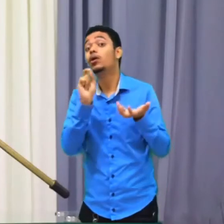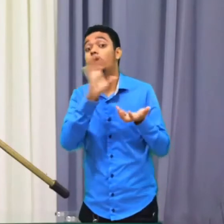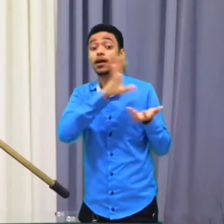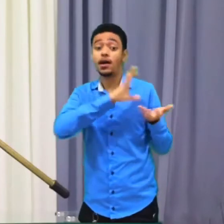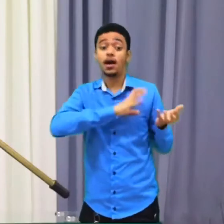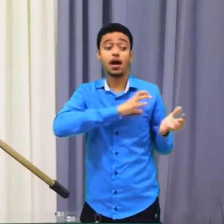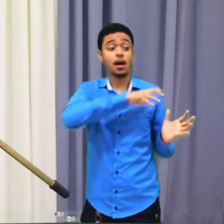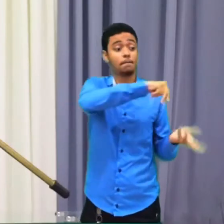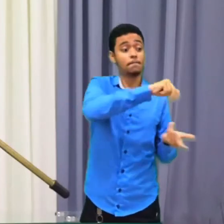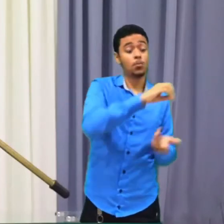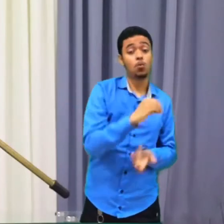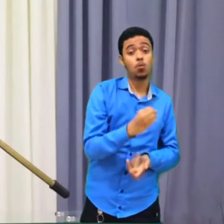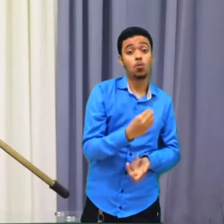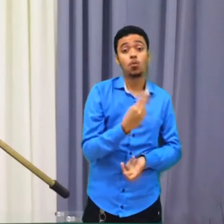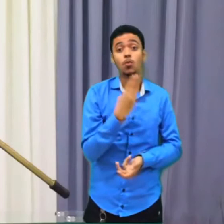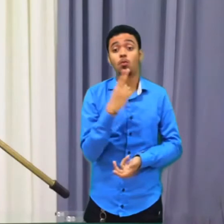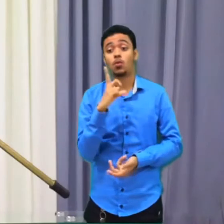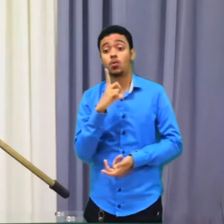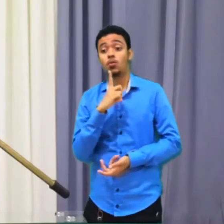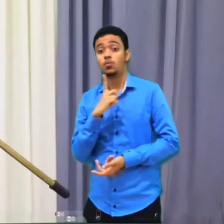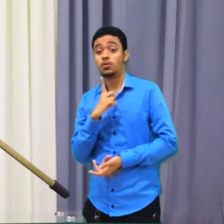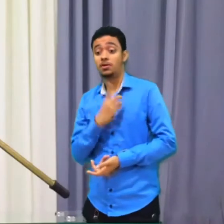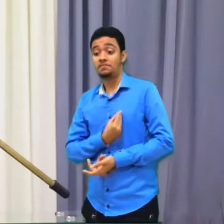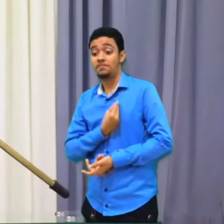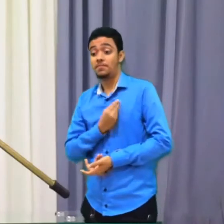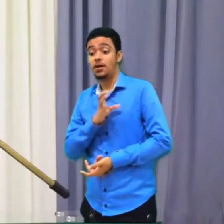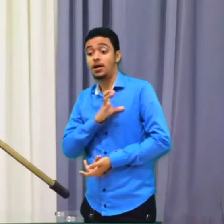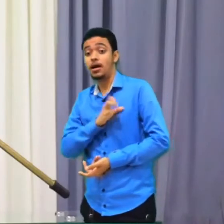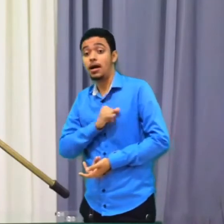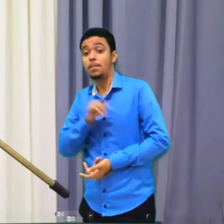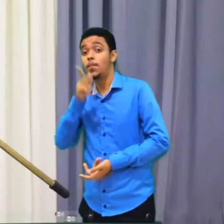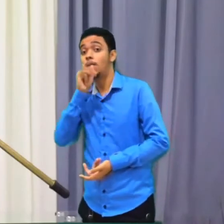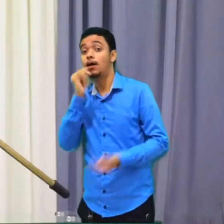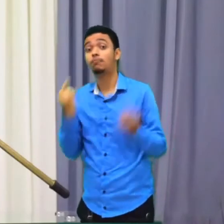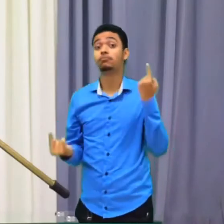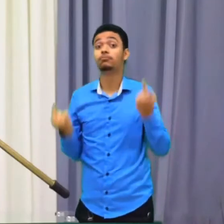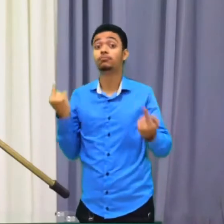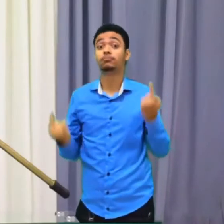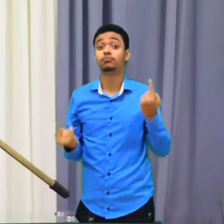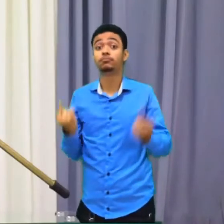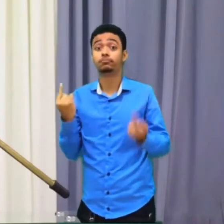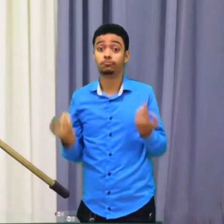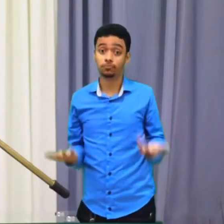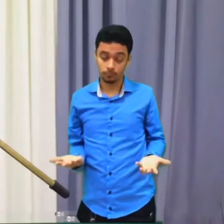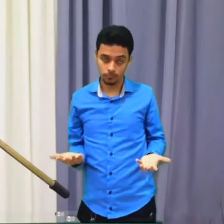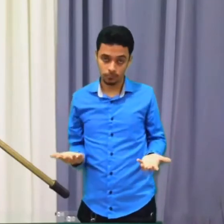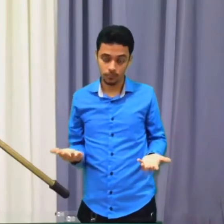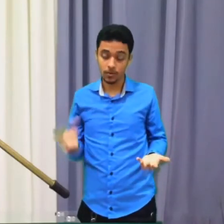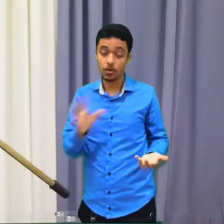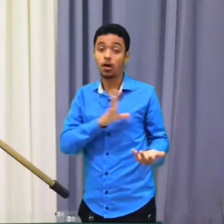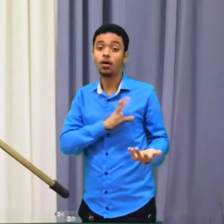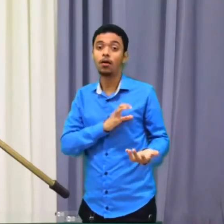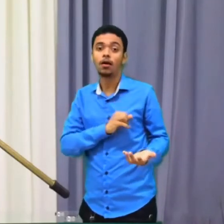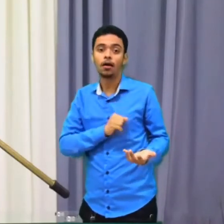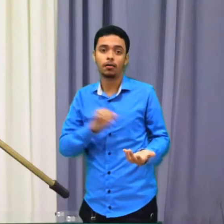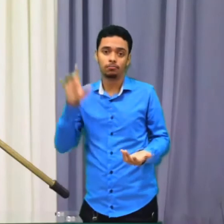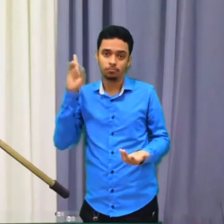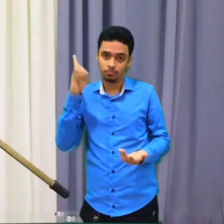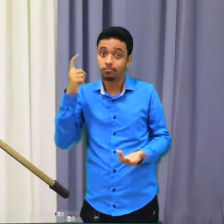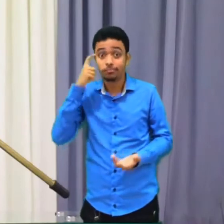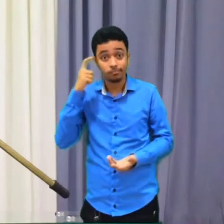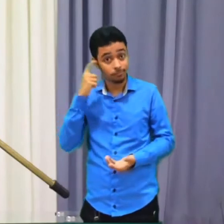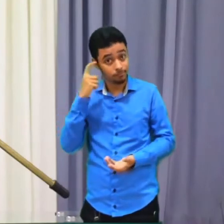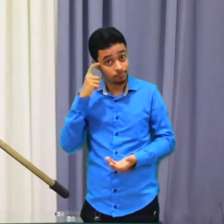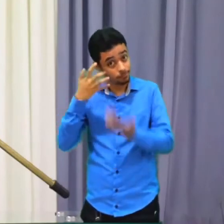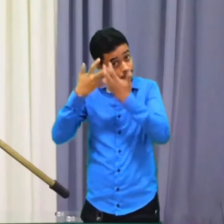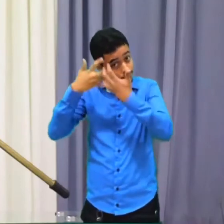o mundo ou ter em sua vida o amor do Pai? O amor de Deus. Pense